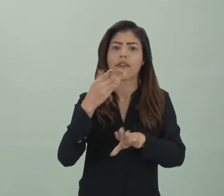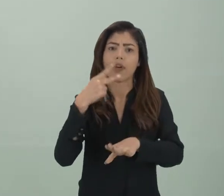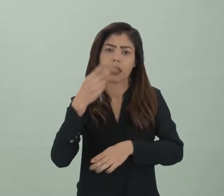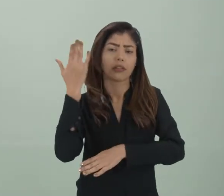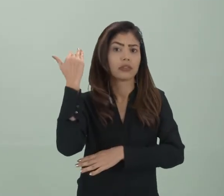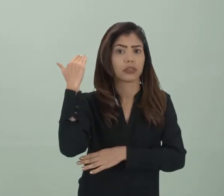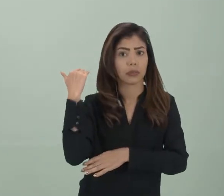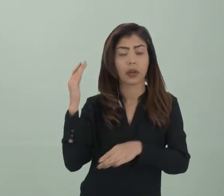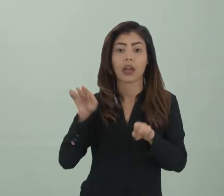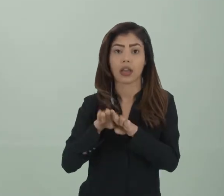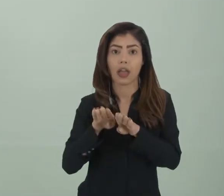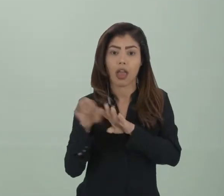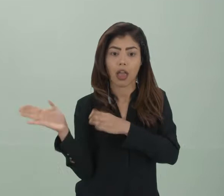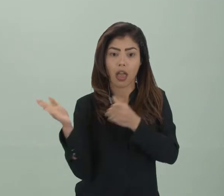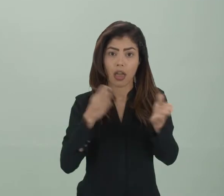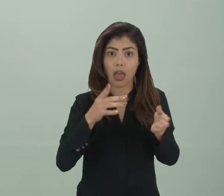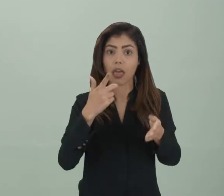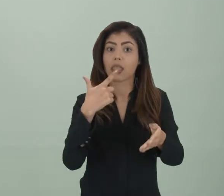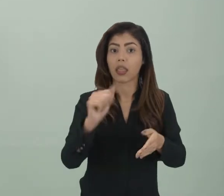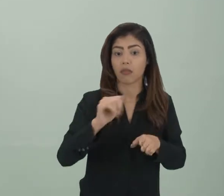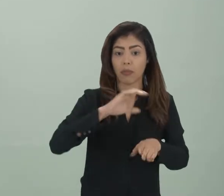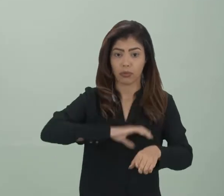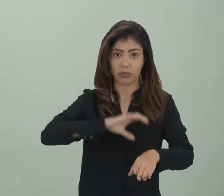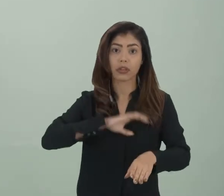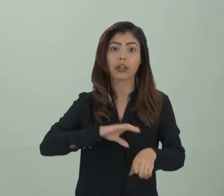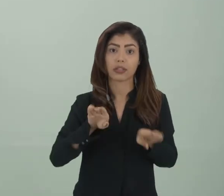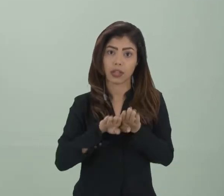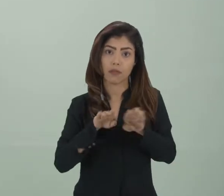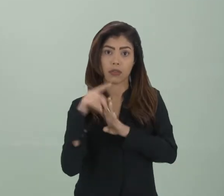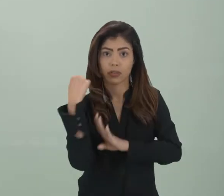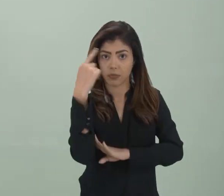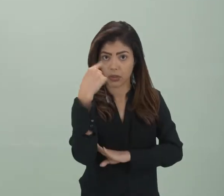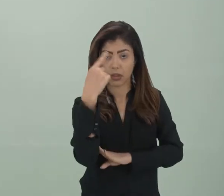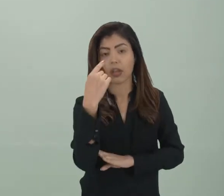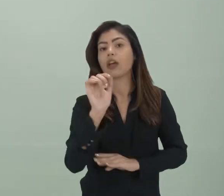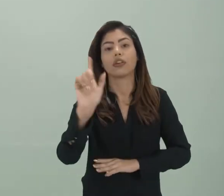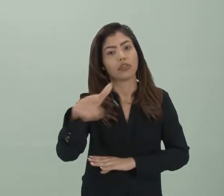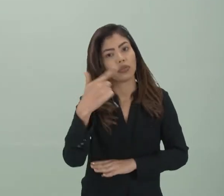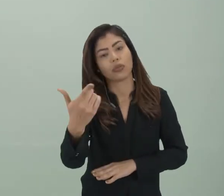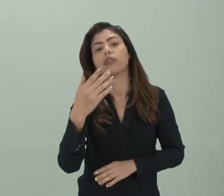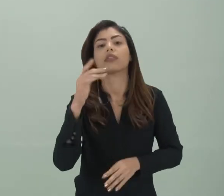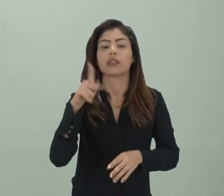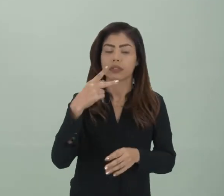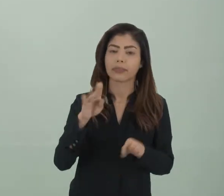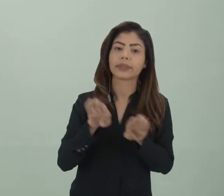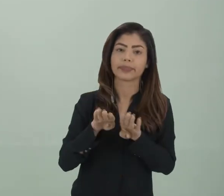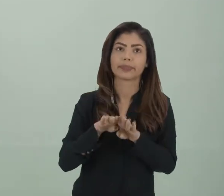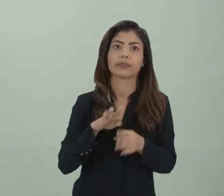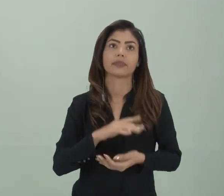anteriormente, fazem parte tanto da língua portuguesa quanto da língua espanhola e de outros idiomas.